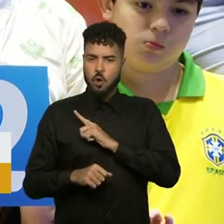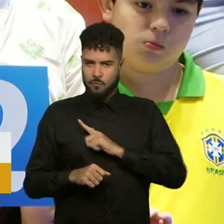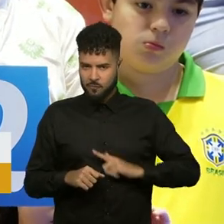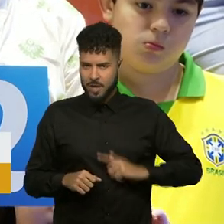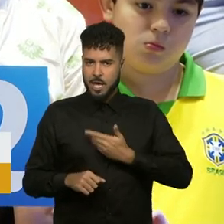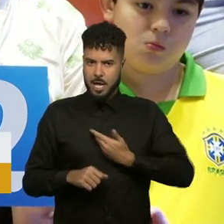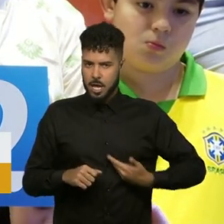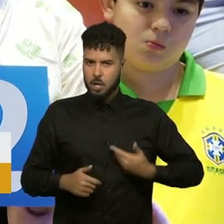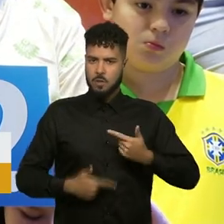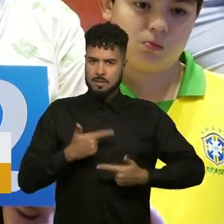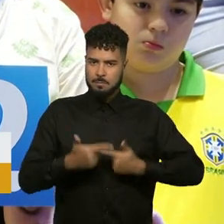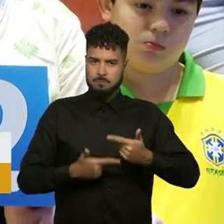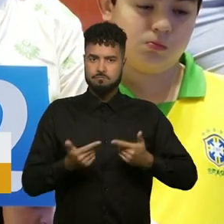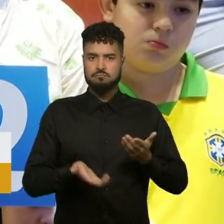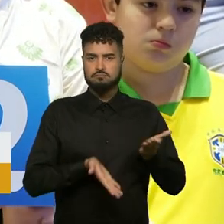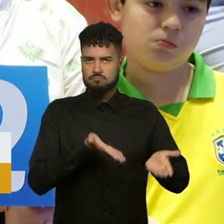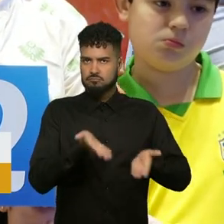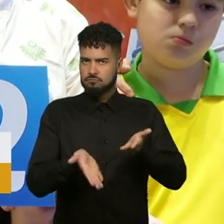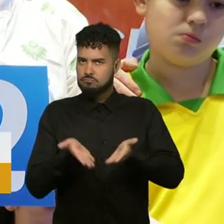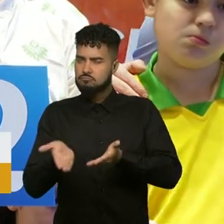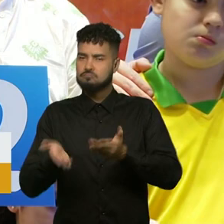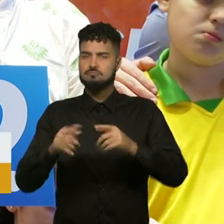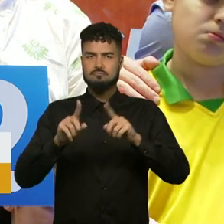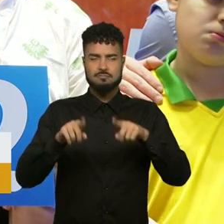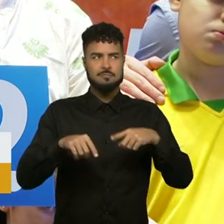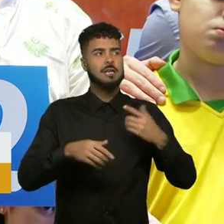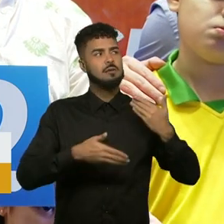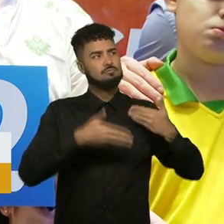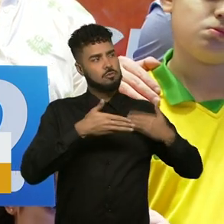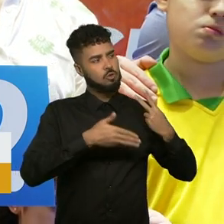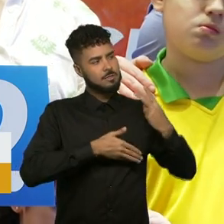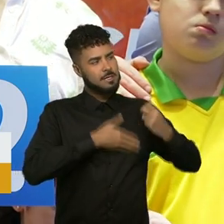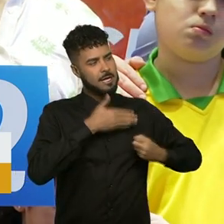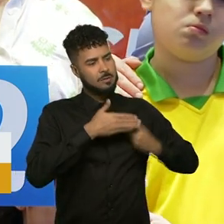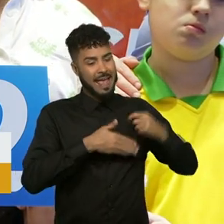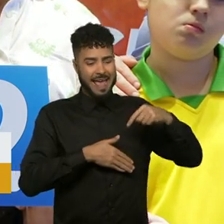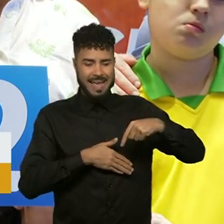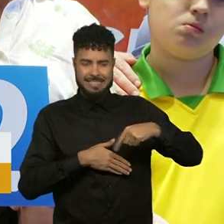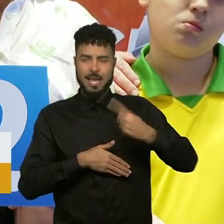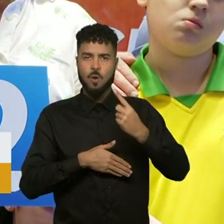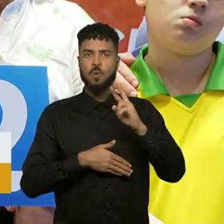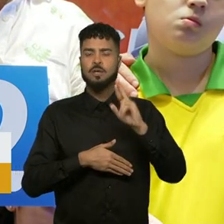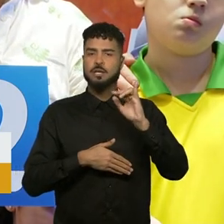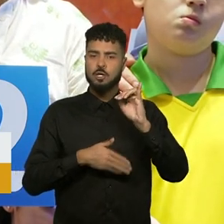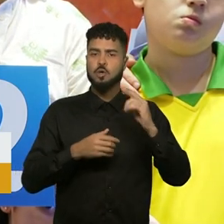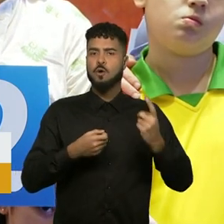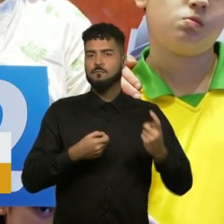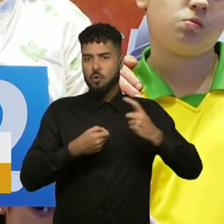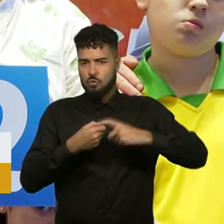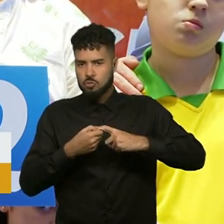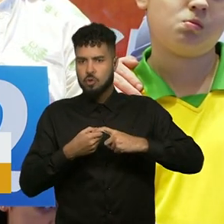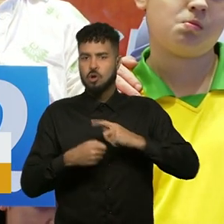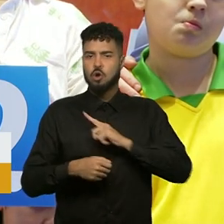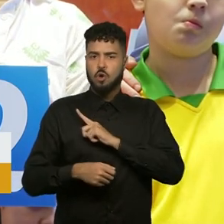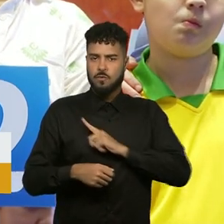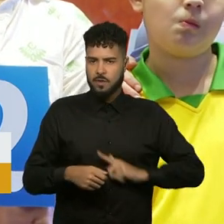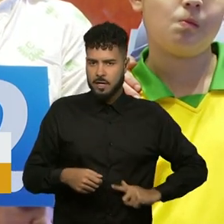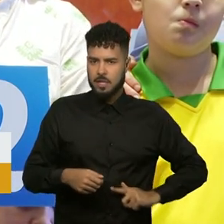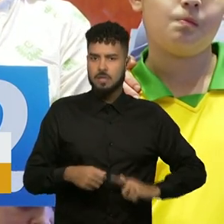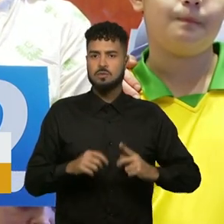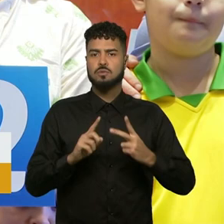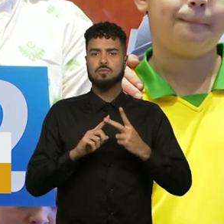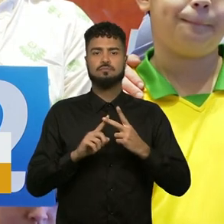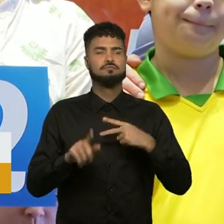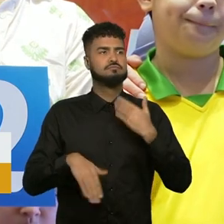vem construindo ao longo dos últimos dois anos o rio que voltou o governo do estado